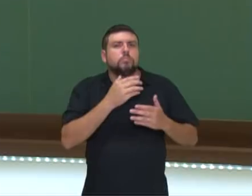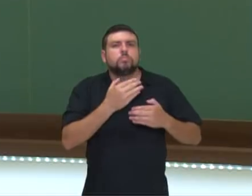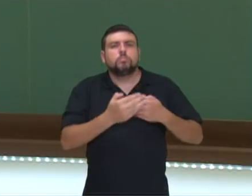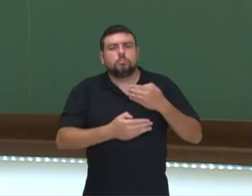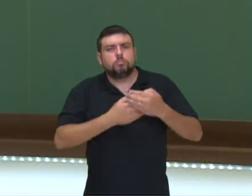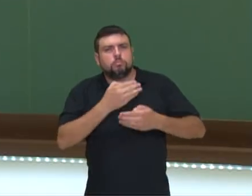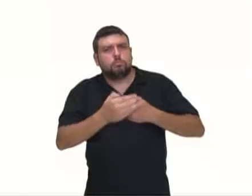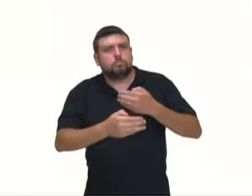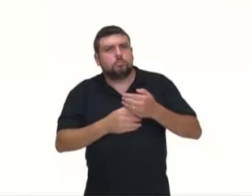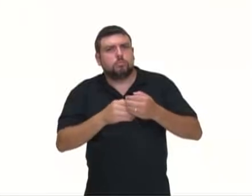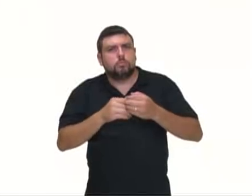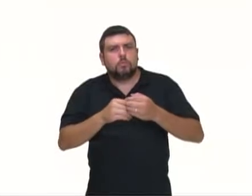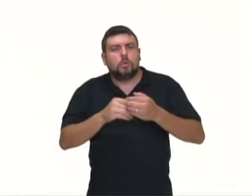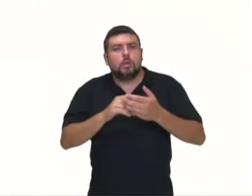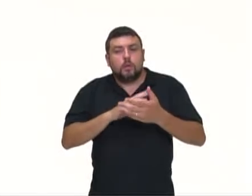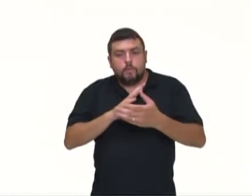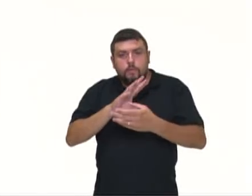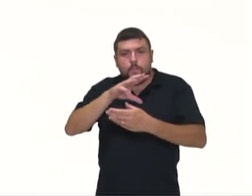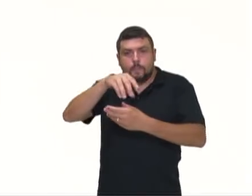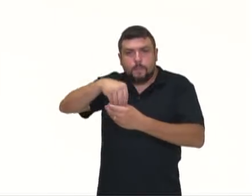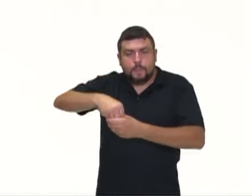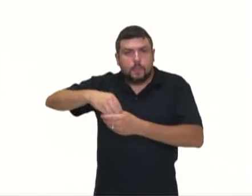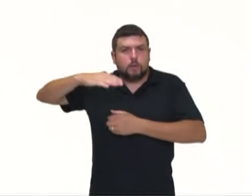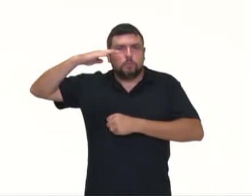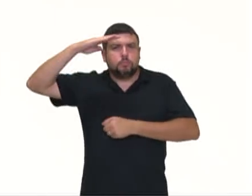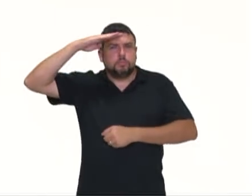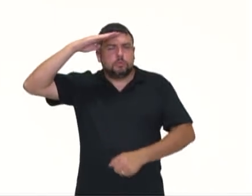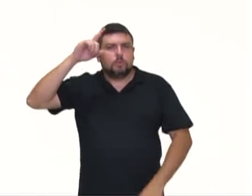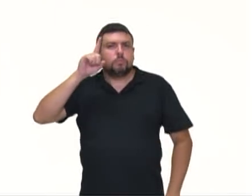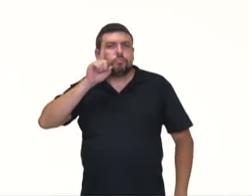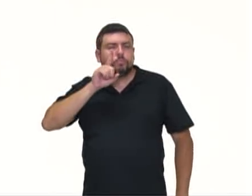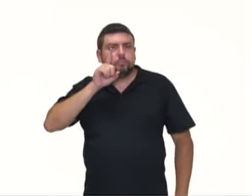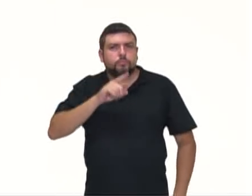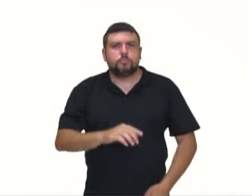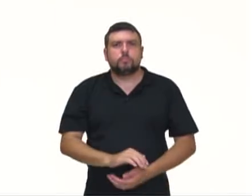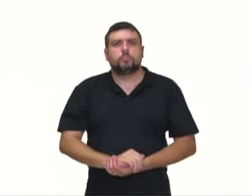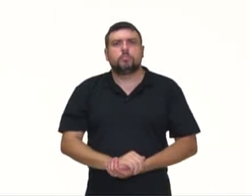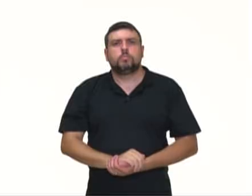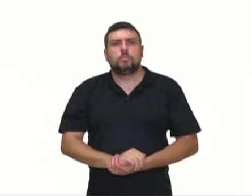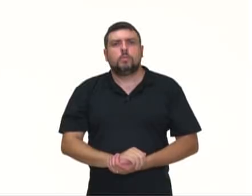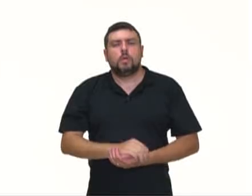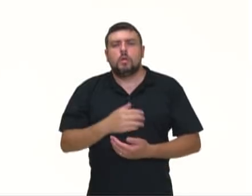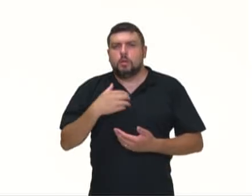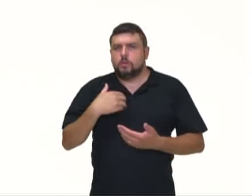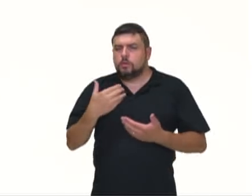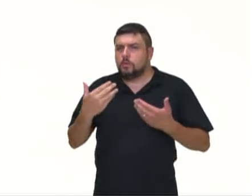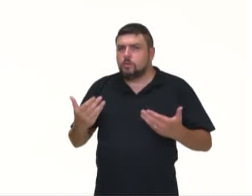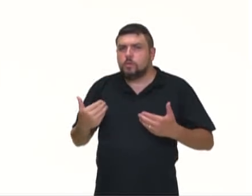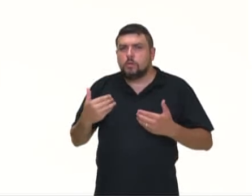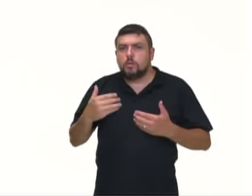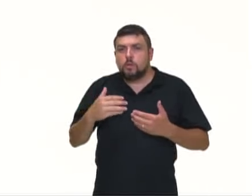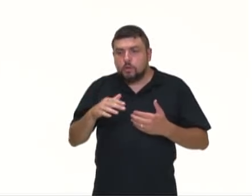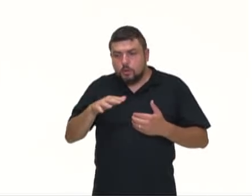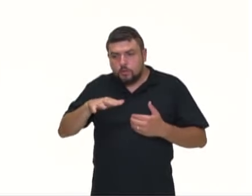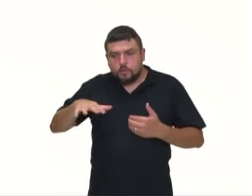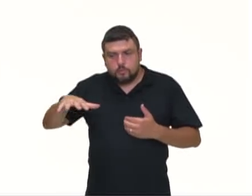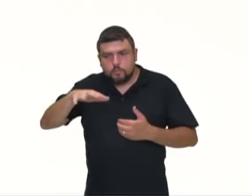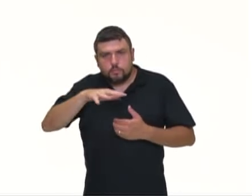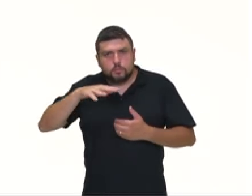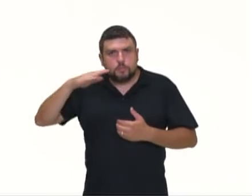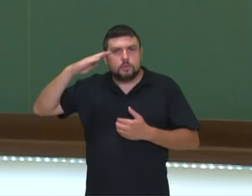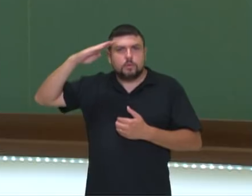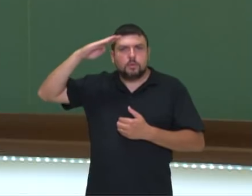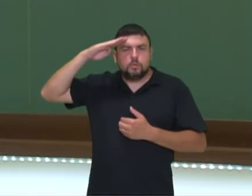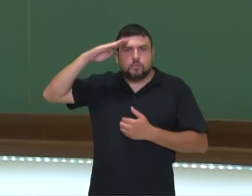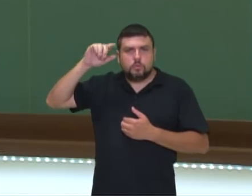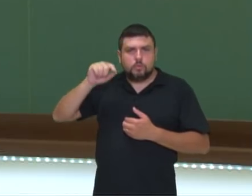foi inserido nas Forças Armadas Americanas. Dessa forma, os próprios soldados que estavam